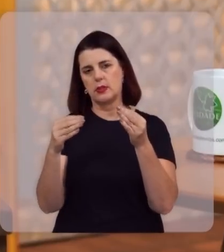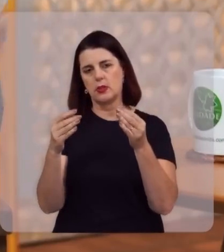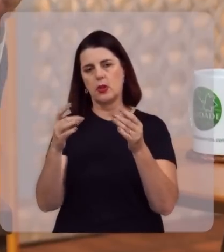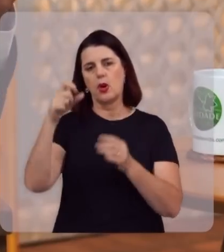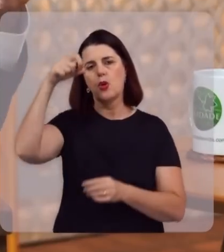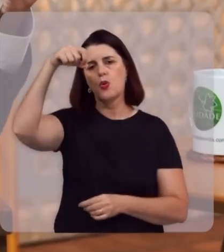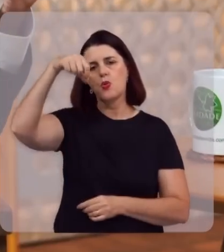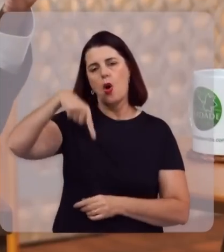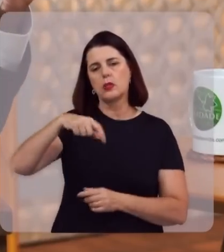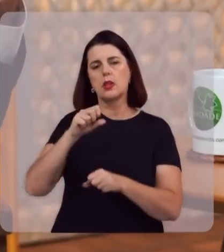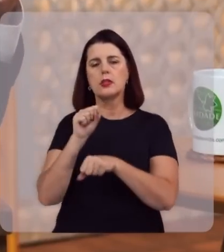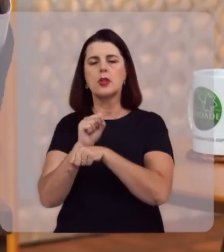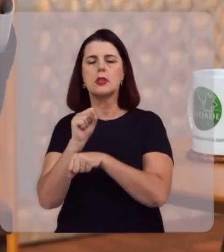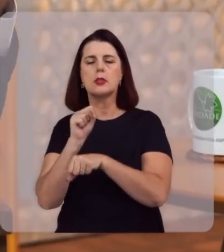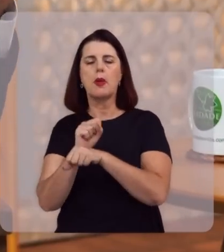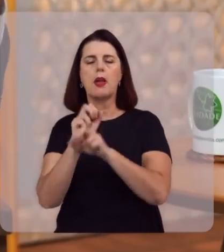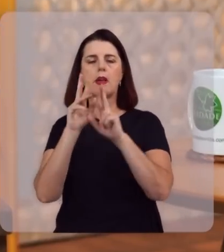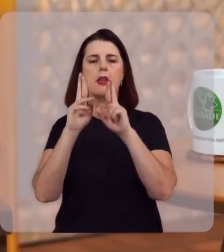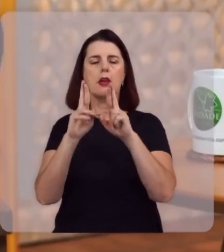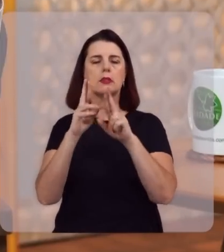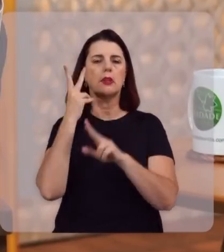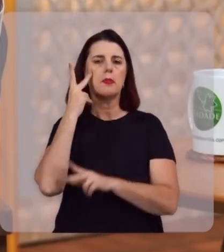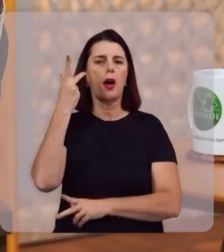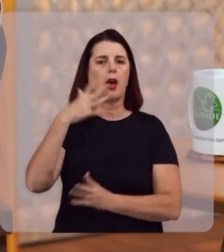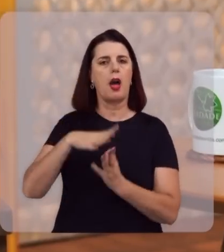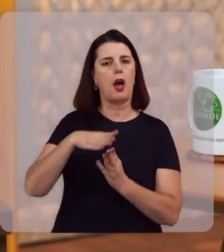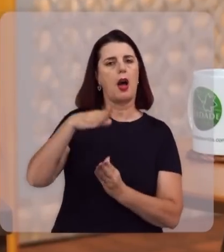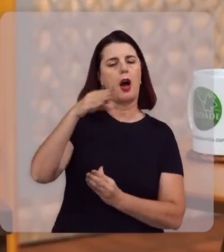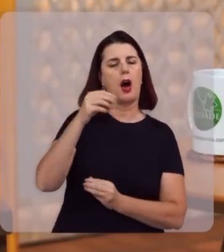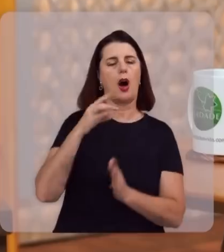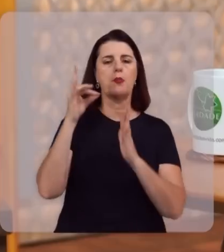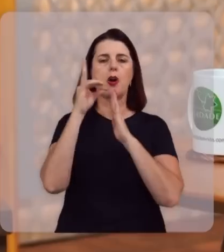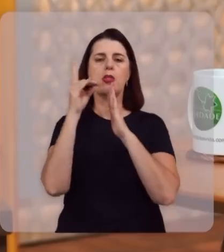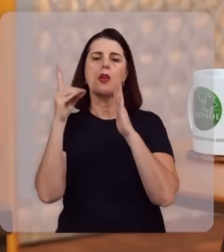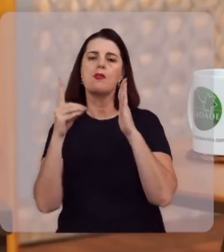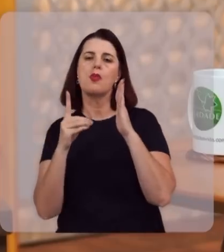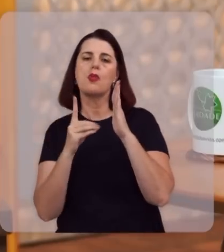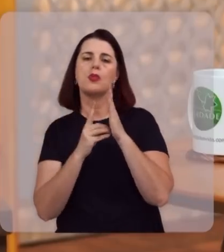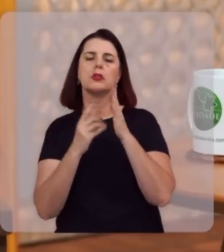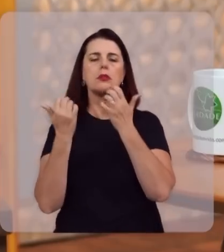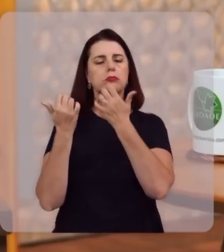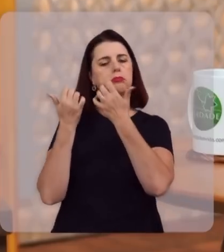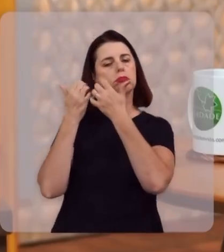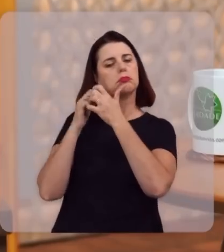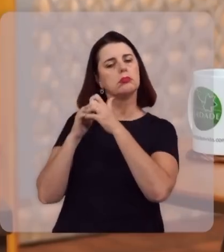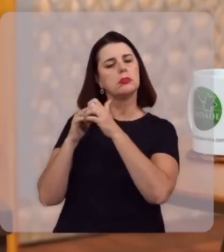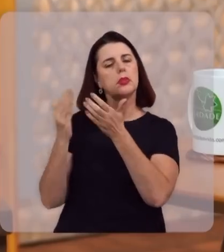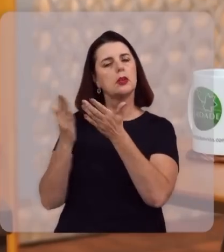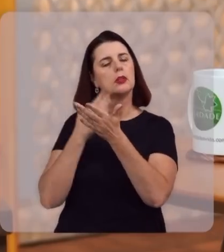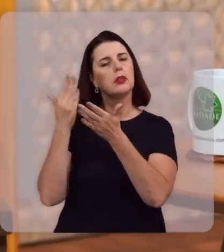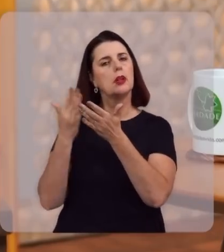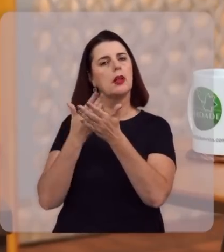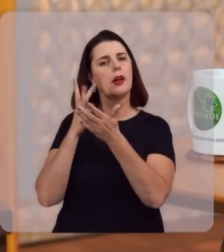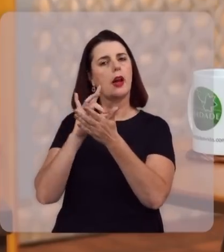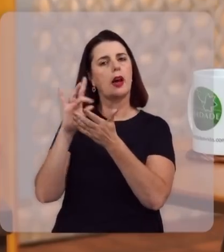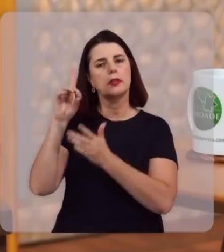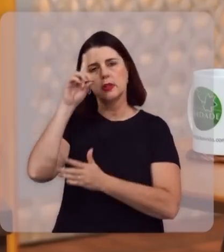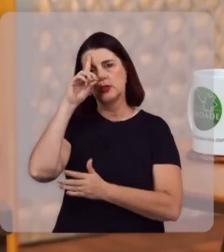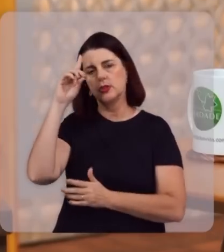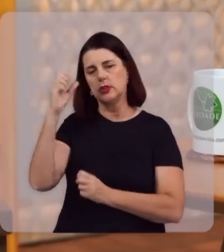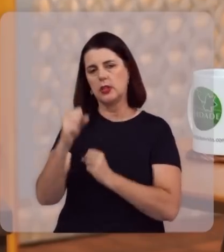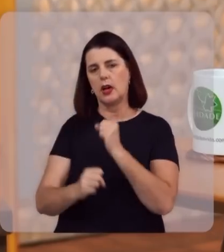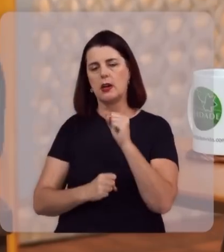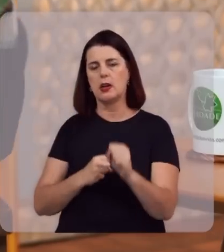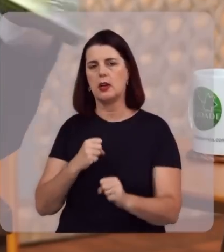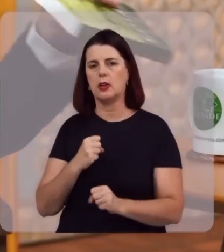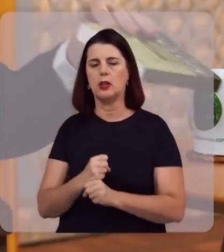presente. Gotas de Esperança para a Alma, um devocionário com reflexões bíblicas para